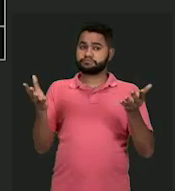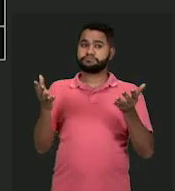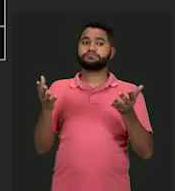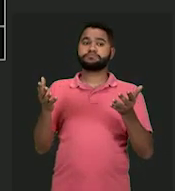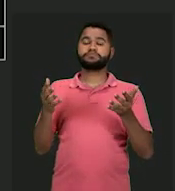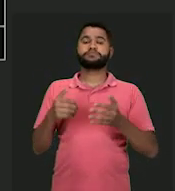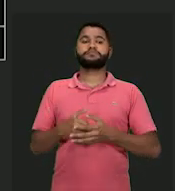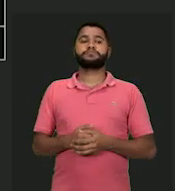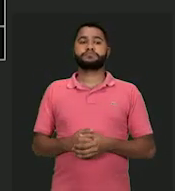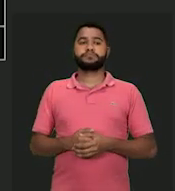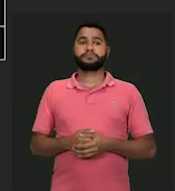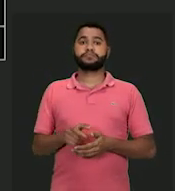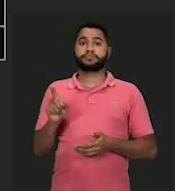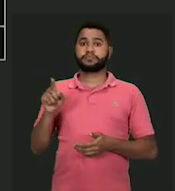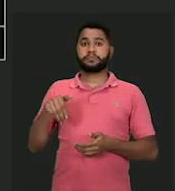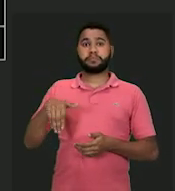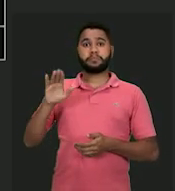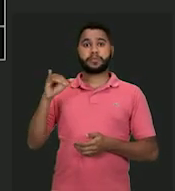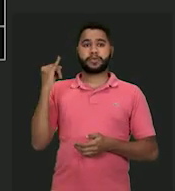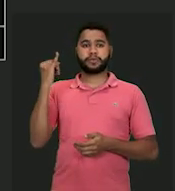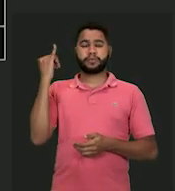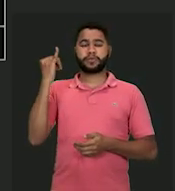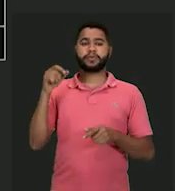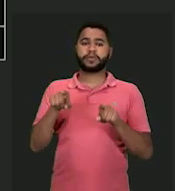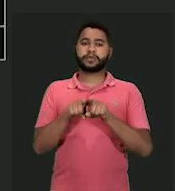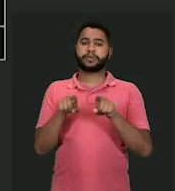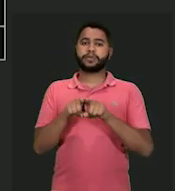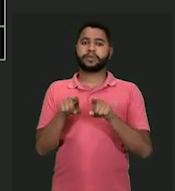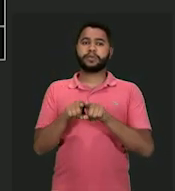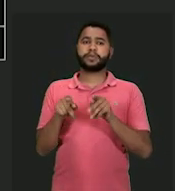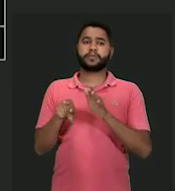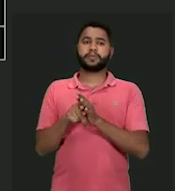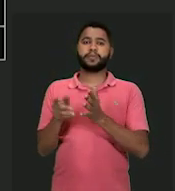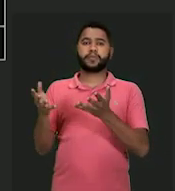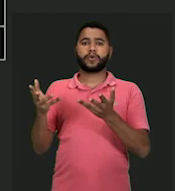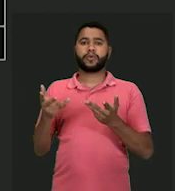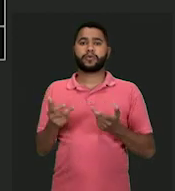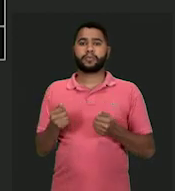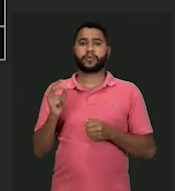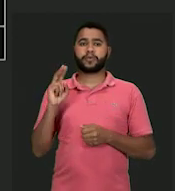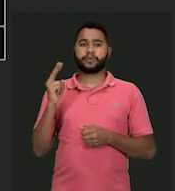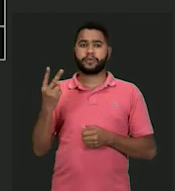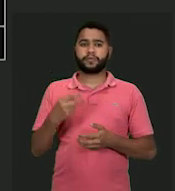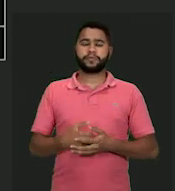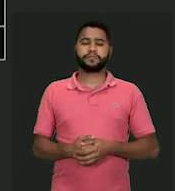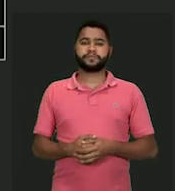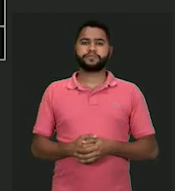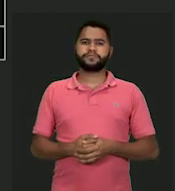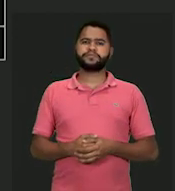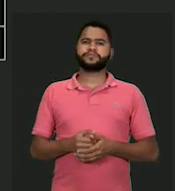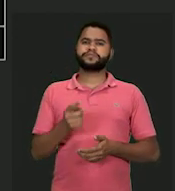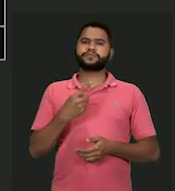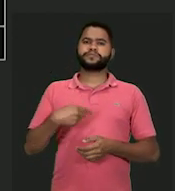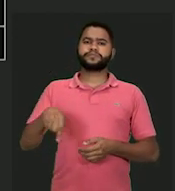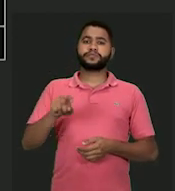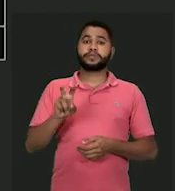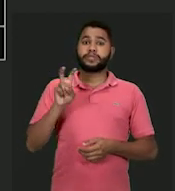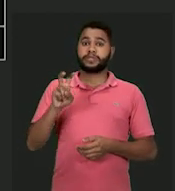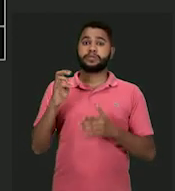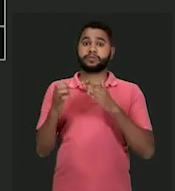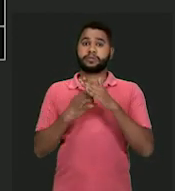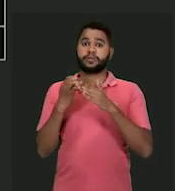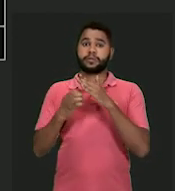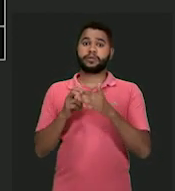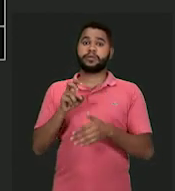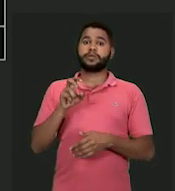peso 5, então é mais importante, e cortesia no atendimento tem peso 2. E aí nós temos as 5 empresas, né,